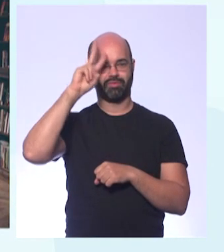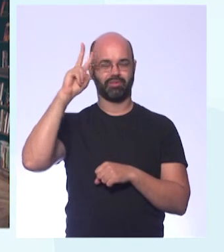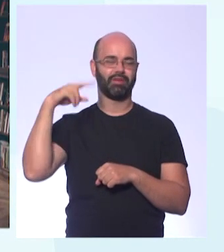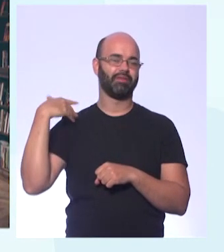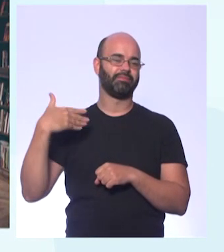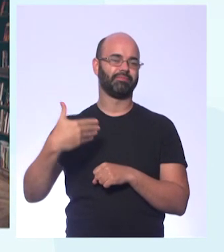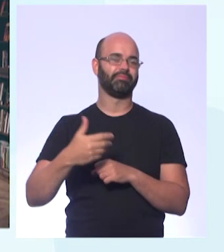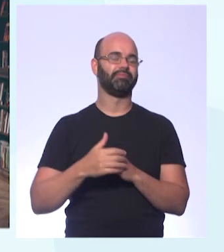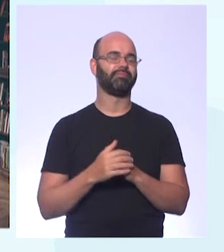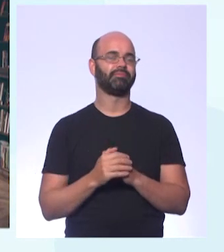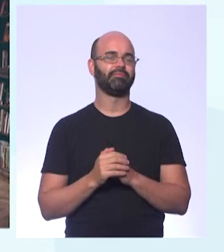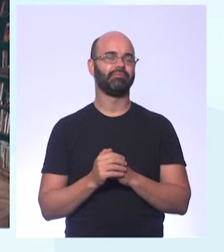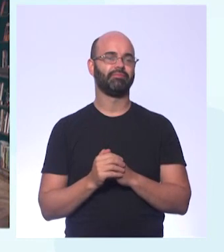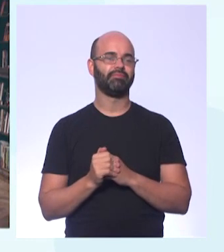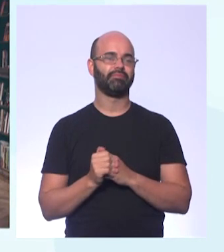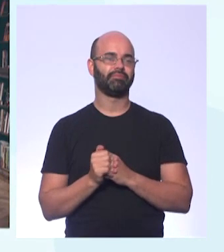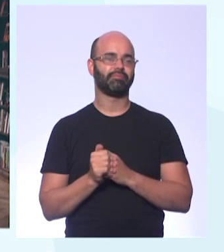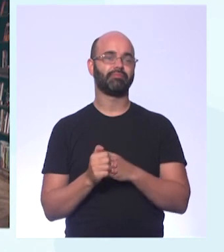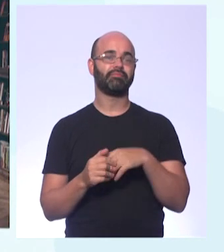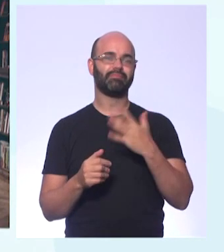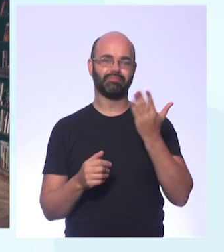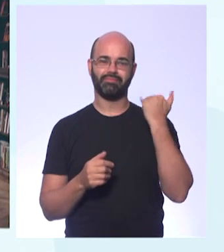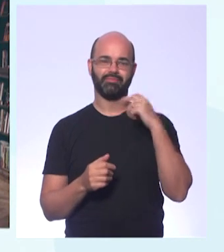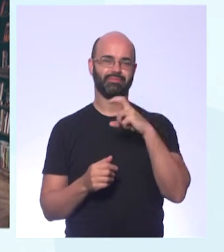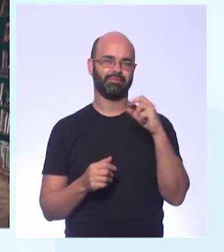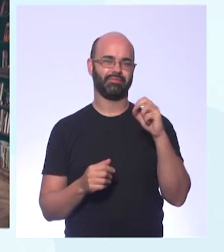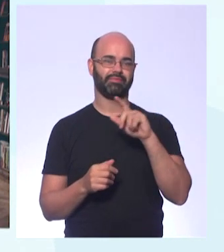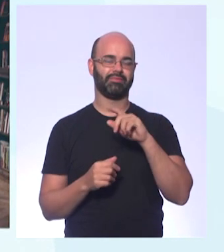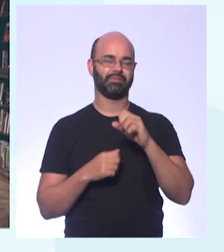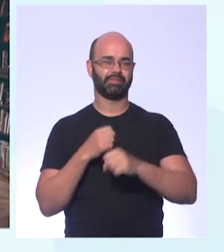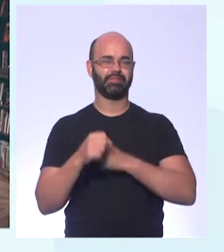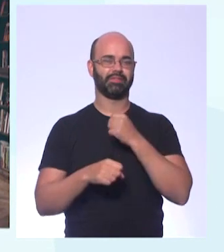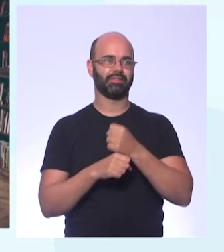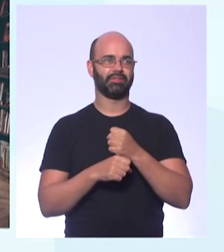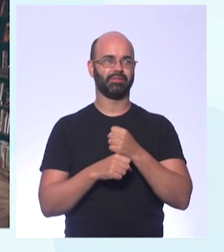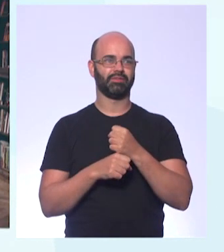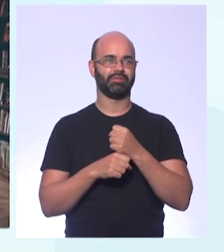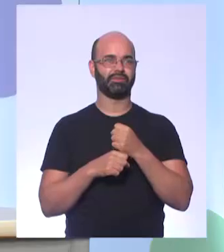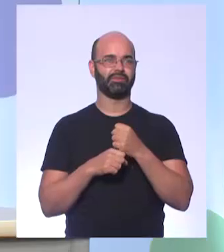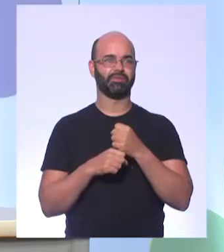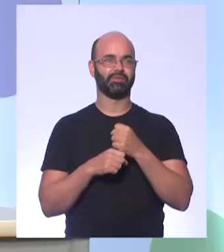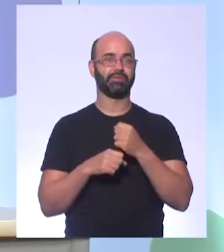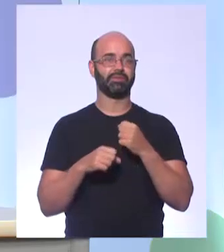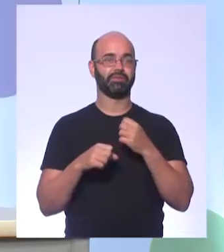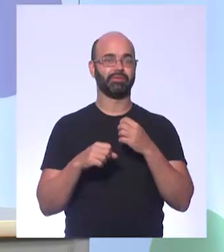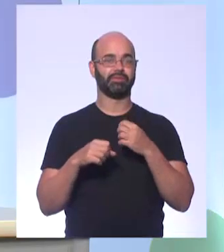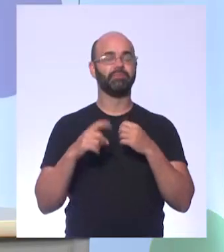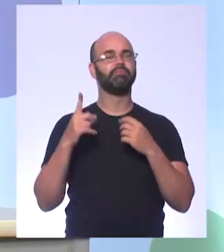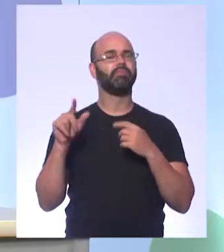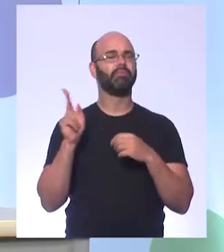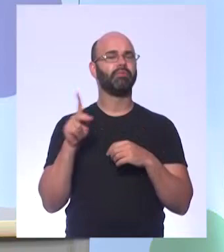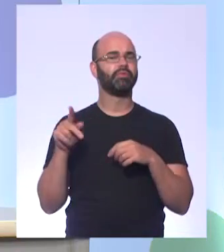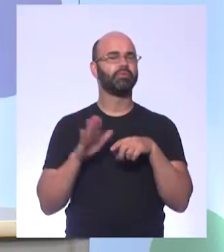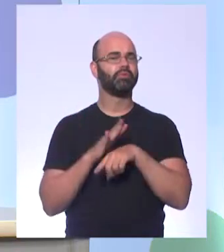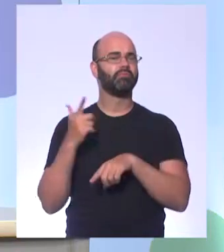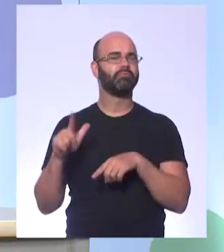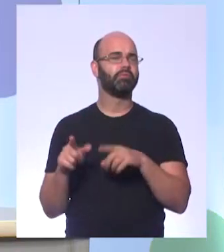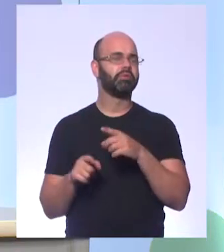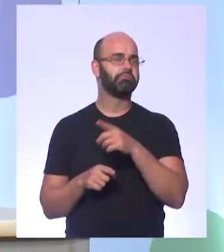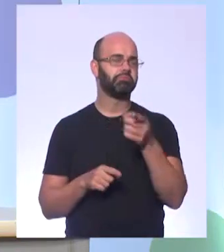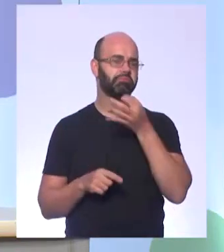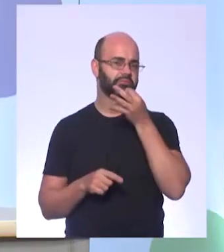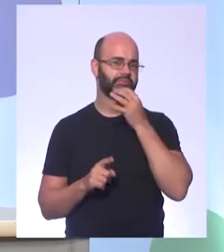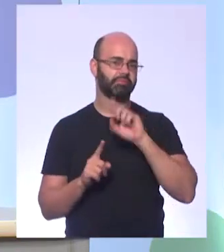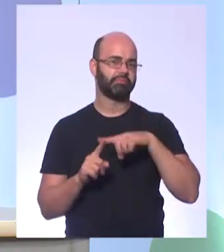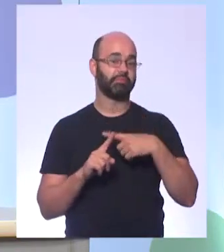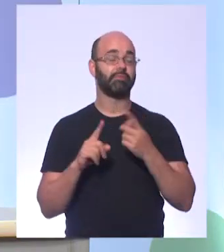Ele saiu quando teve a comemoração aí dos 500 anos. Mais alguma coisa, professora? Gostaria de convidar a todos os